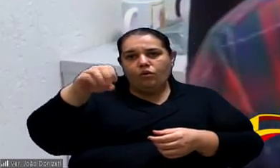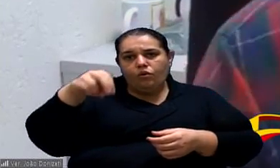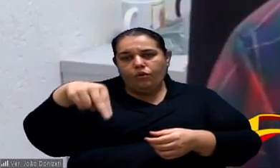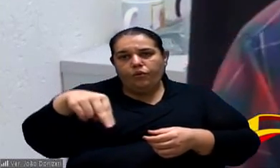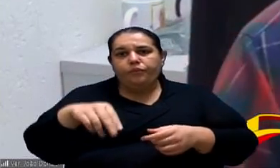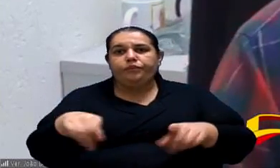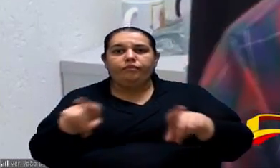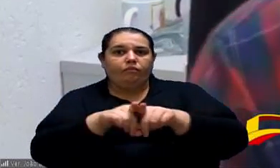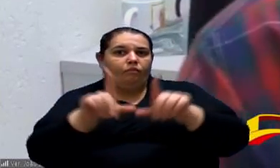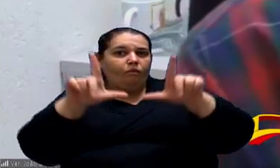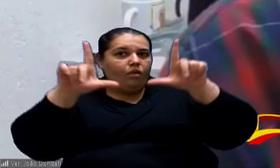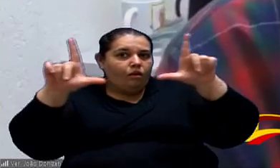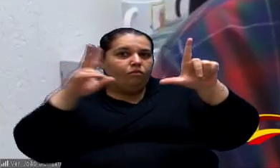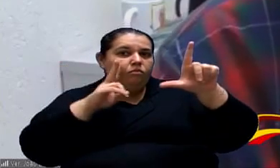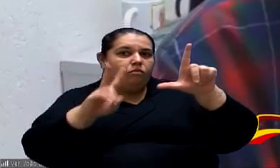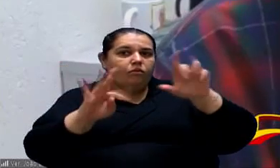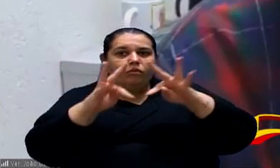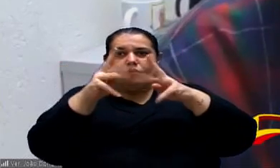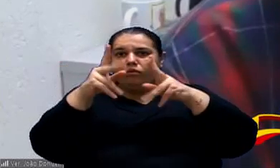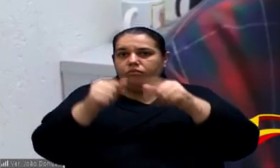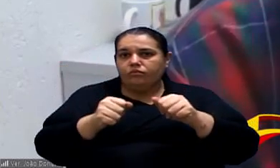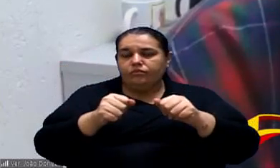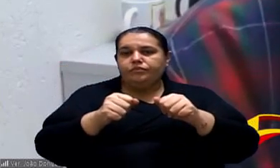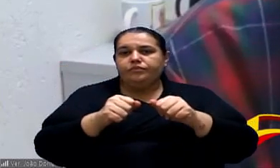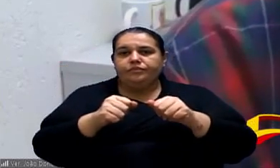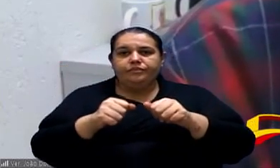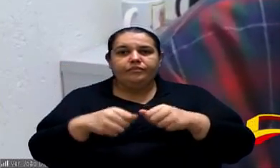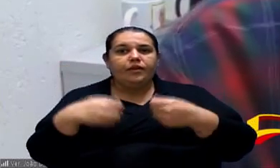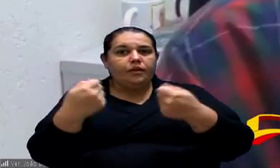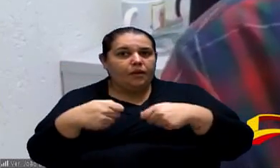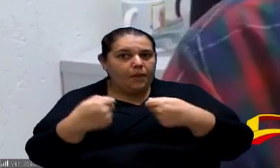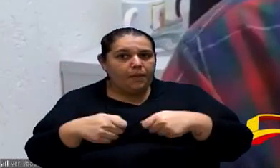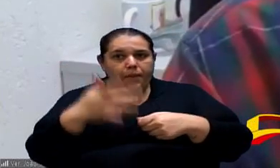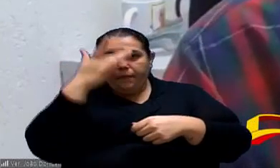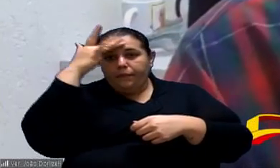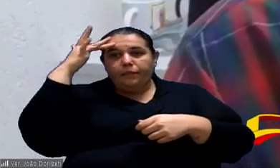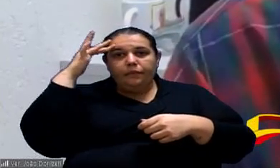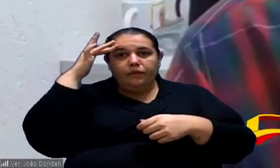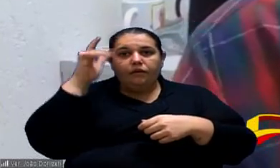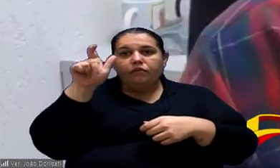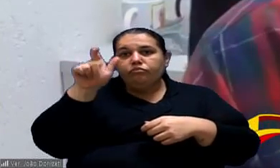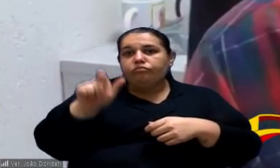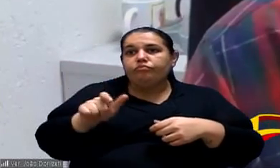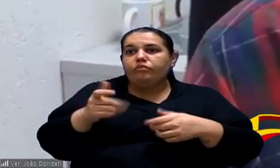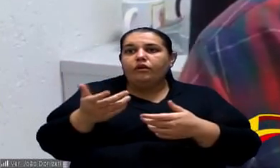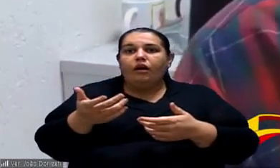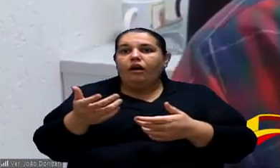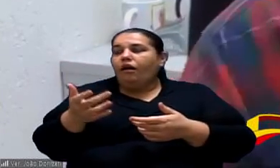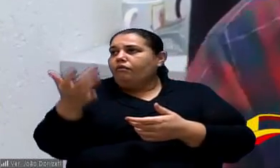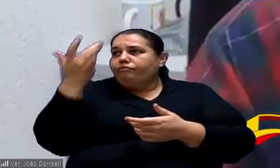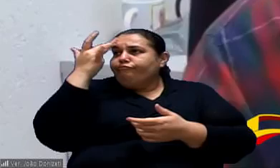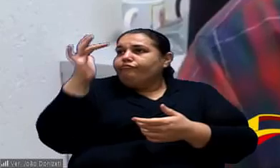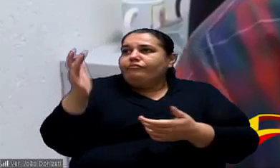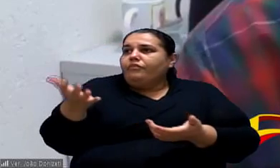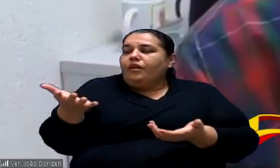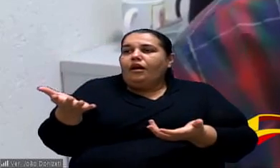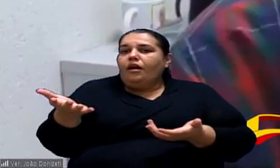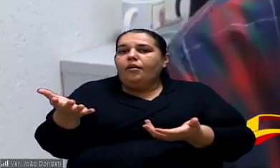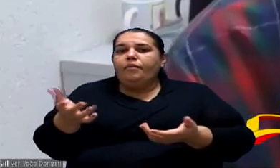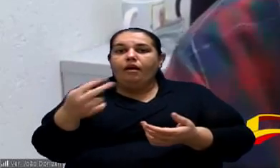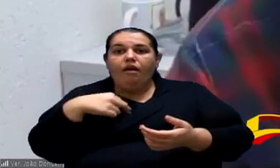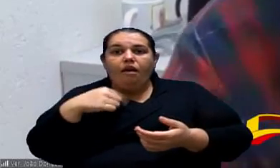de visibilidade para todos, tal, porque a pessoa pode dali, que nem eu fiz, ligar, olhar, viu lá, PROCON, ligar para o